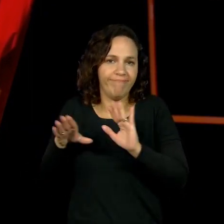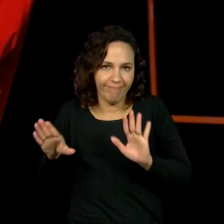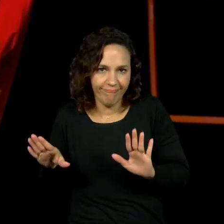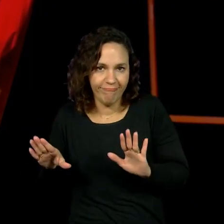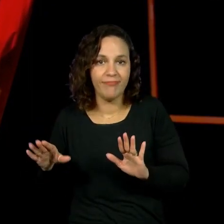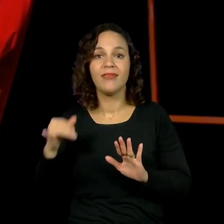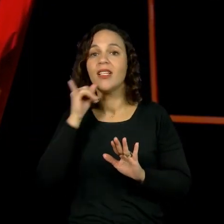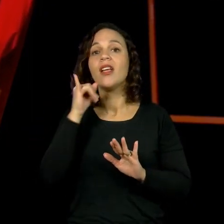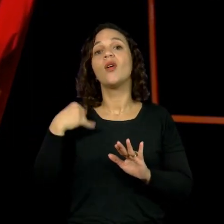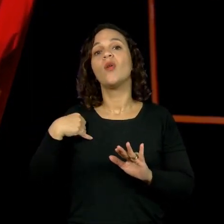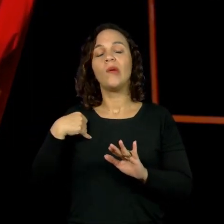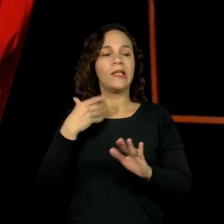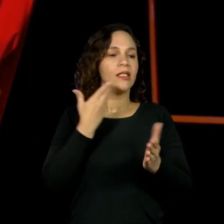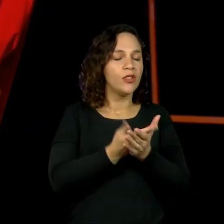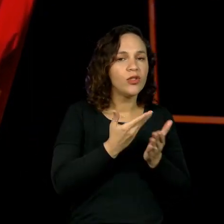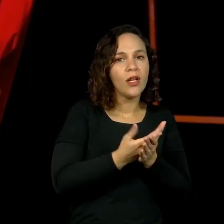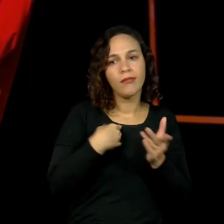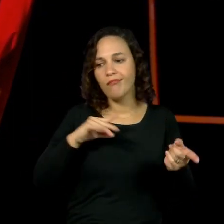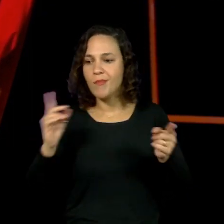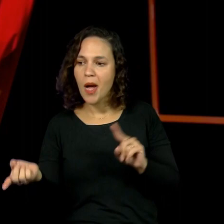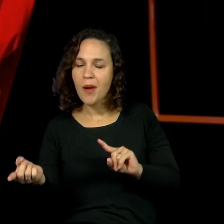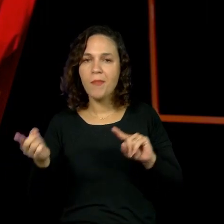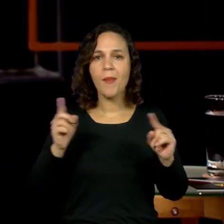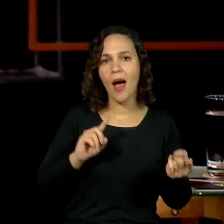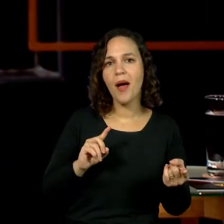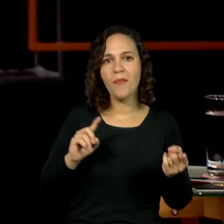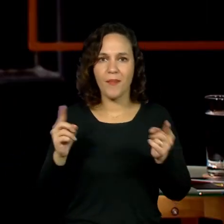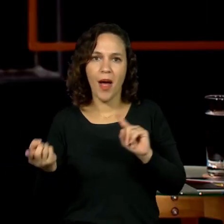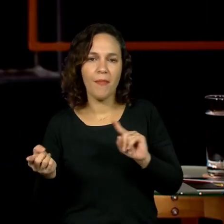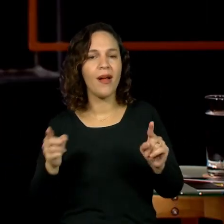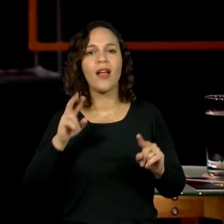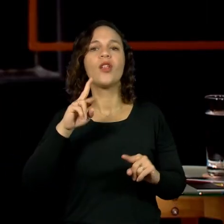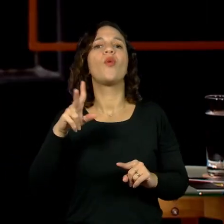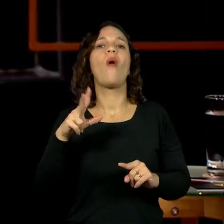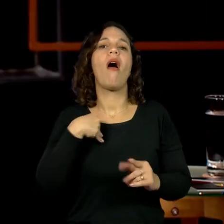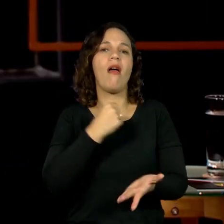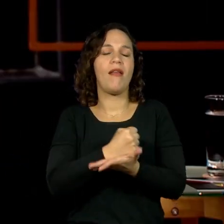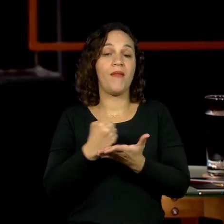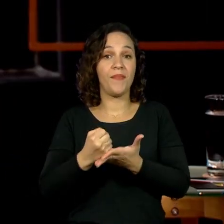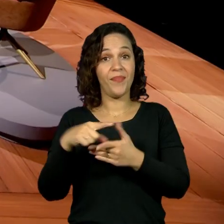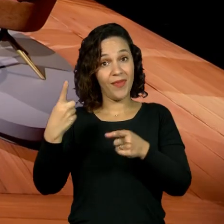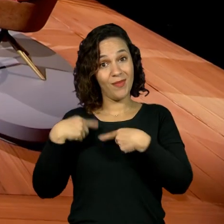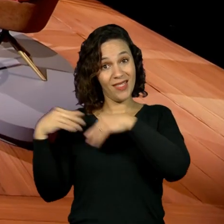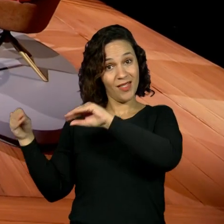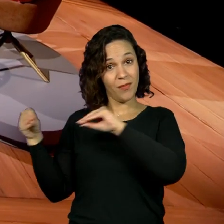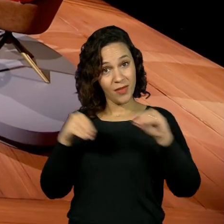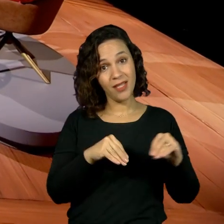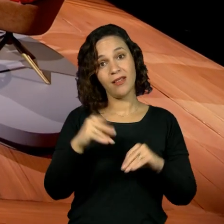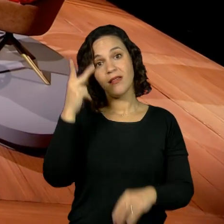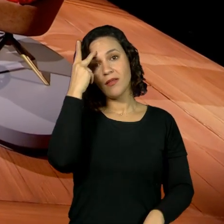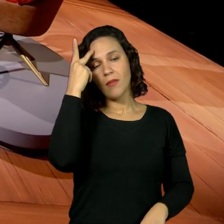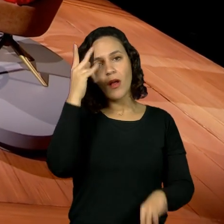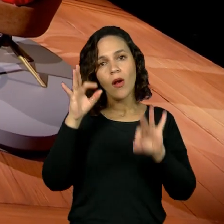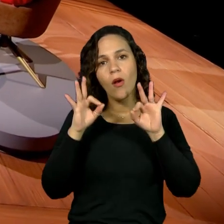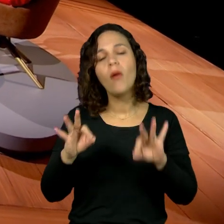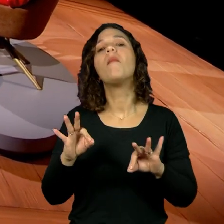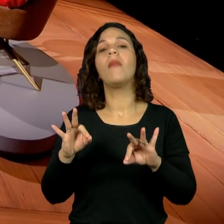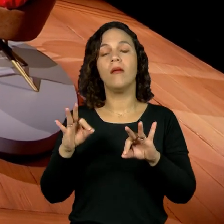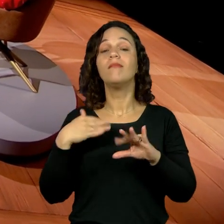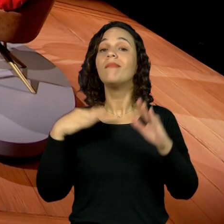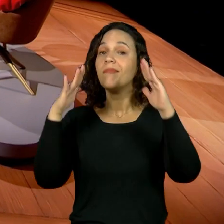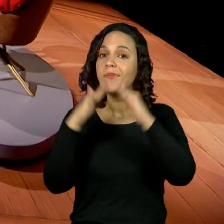vez de continuar estudando, falei, não, quero trabalhar, tal, essa coisa toda. A minha inclusão em São Paulo, minha chegada em São Paulo, de fato, foi em